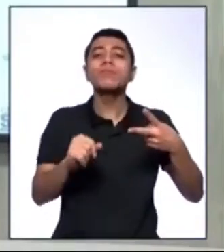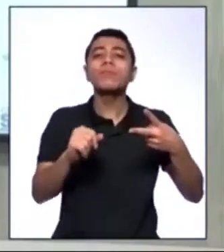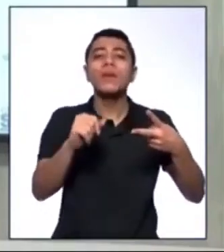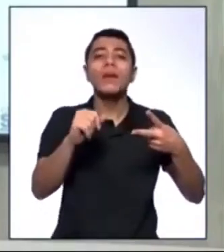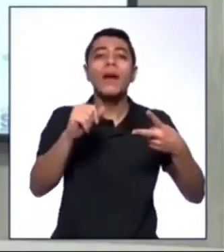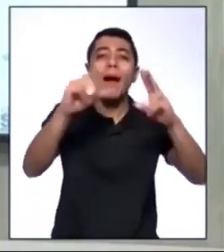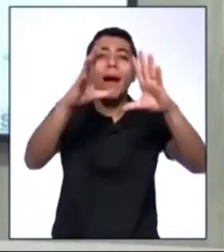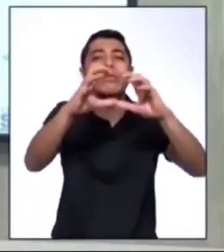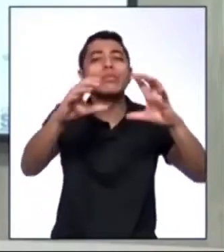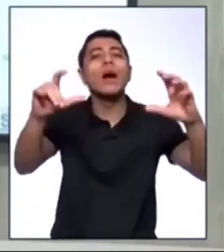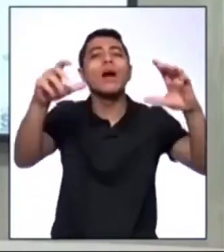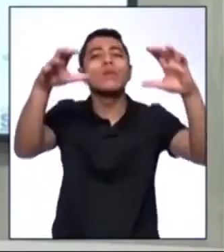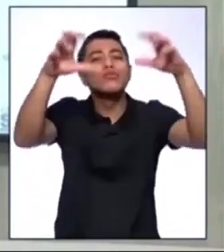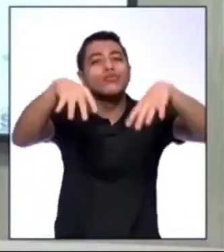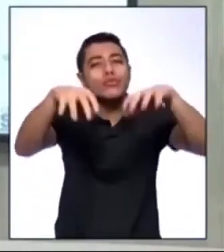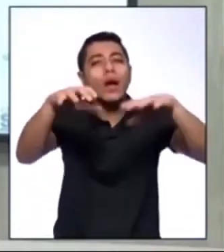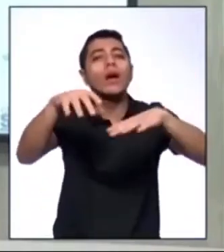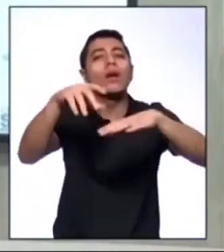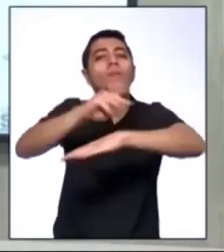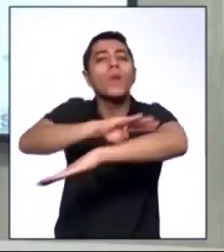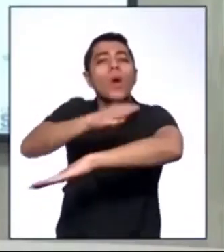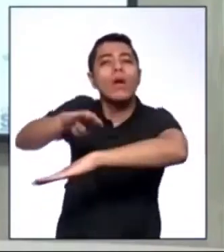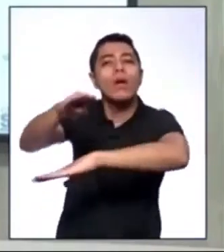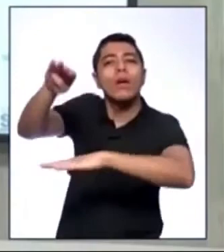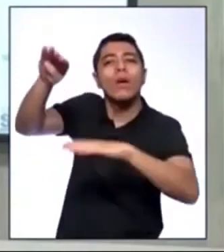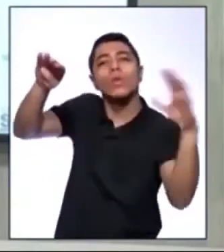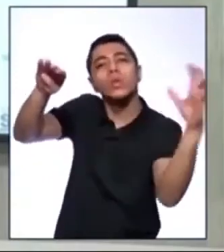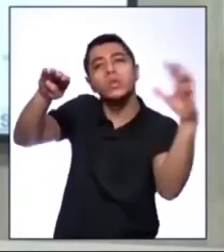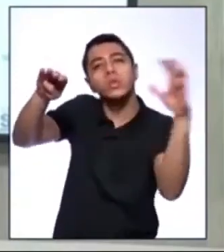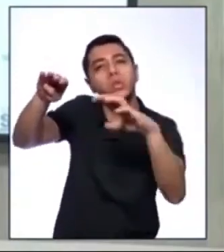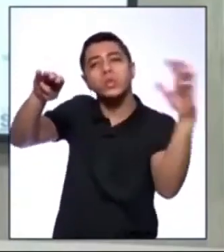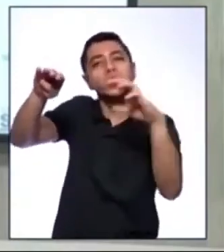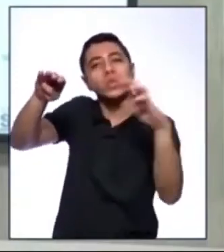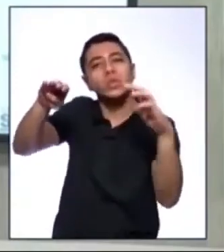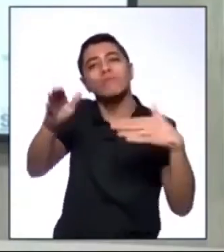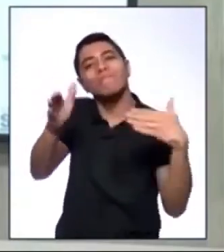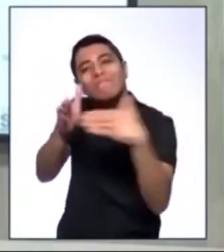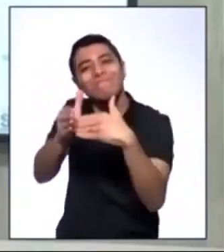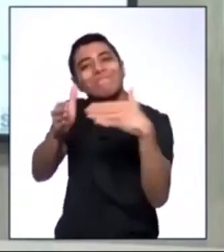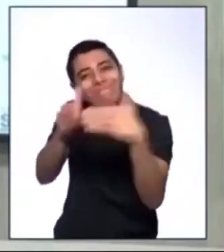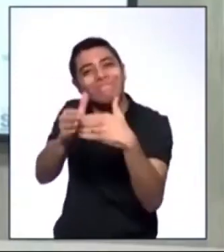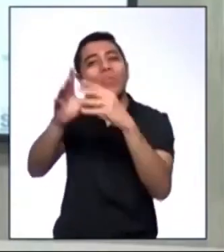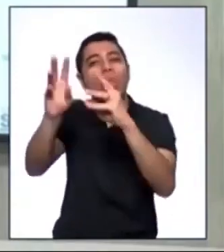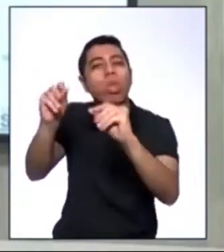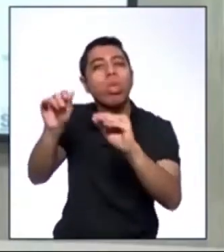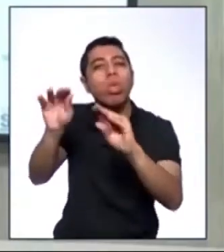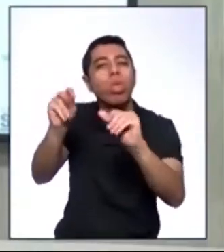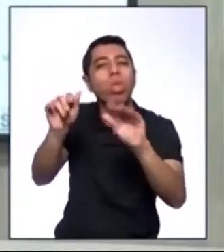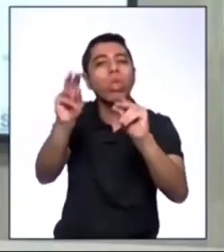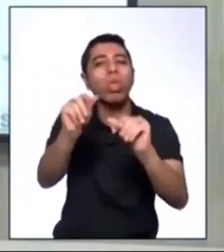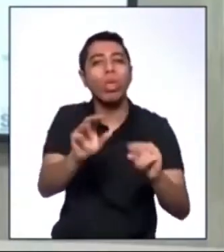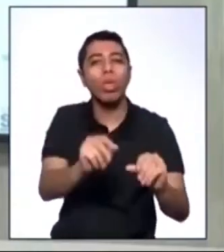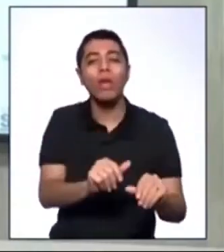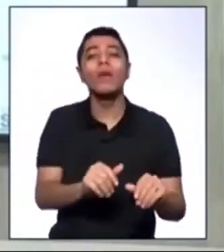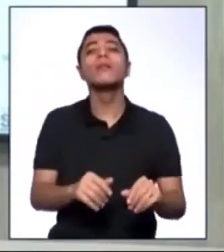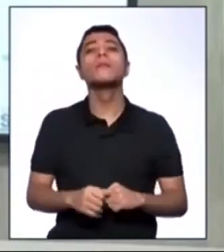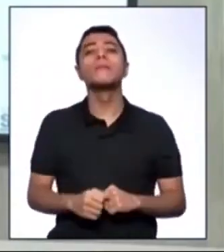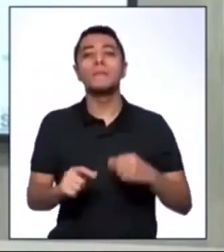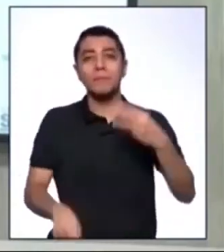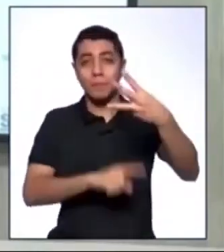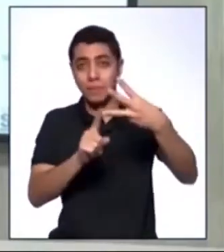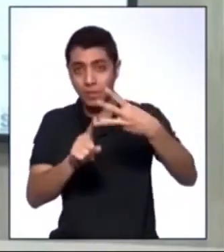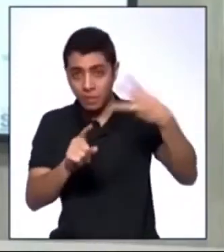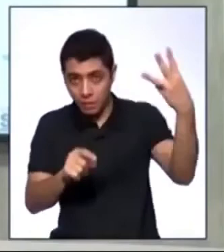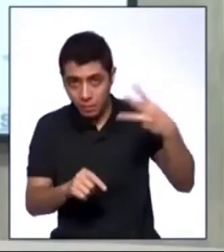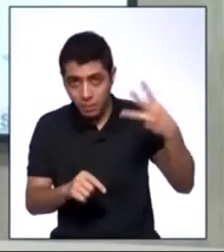Isso ocorre nas serras, e onde é muito quente e muito úmido, nós temos a possibilidade da chuva convectiva. Então,